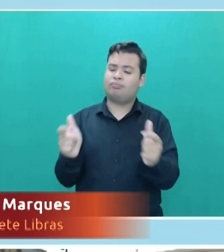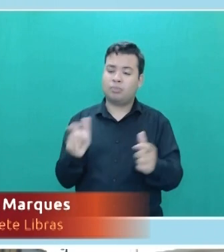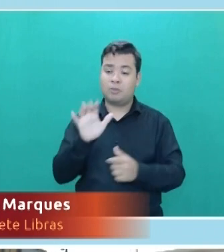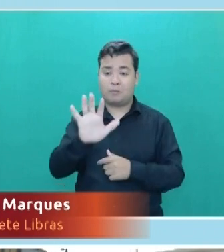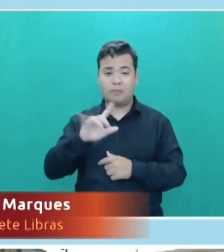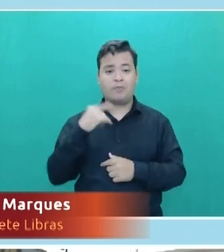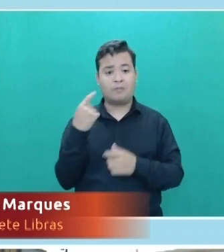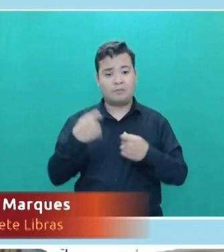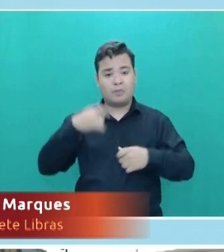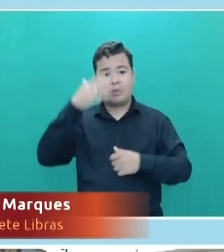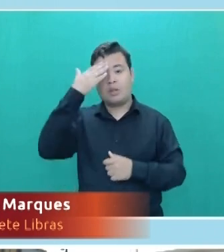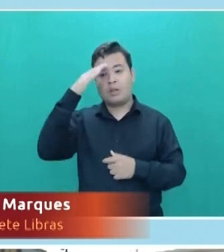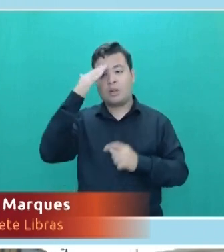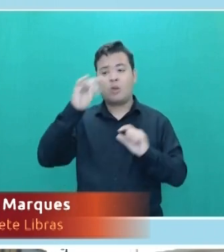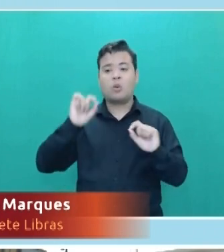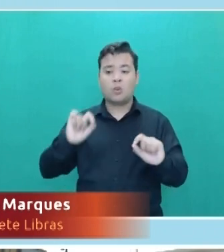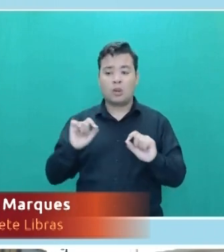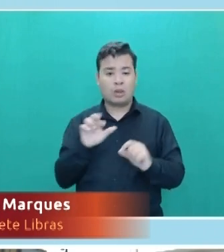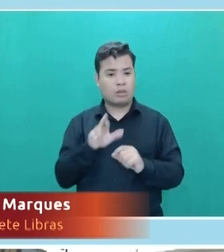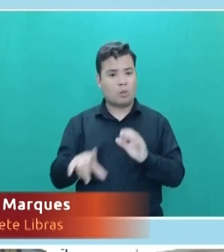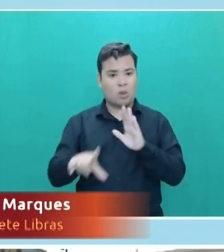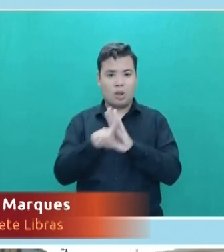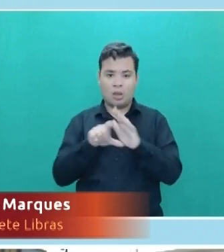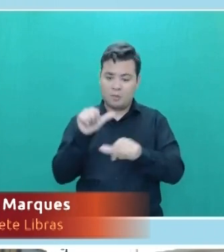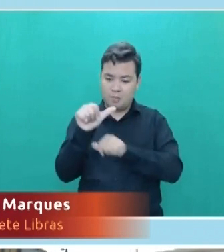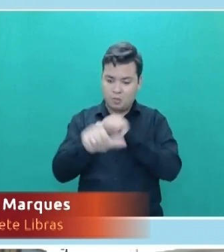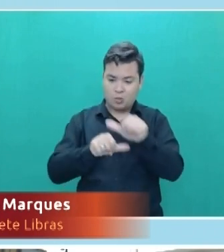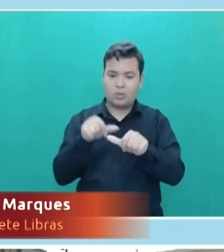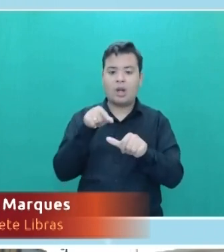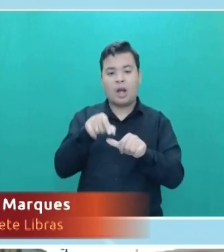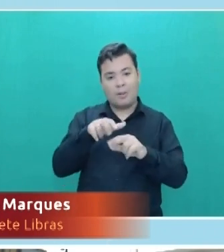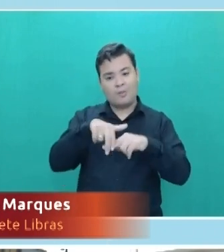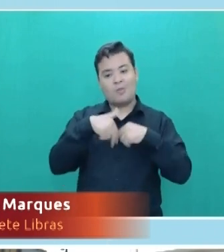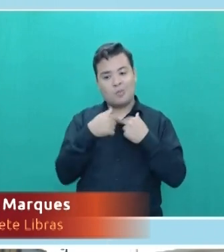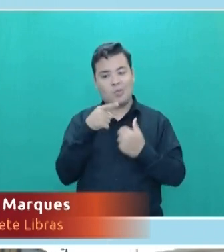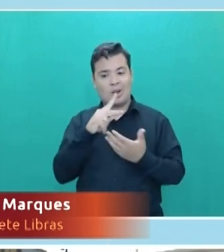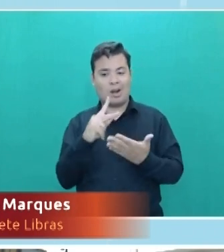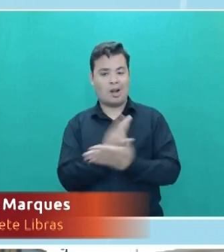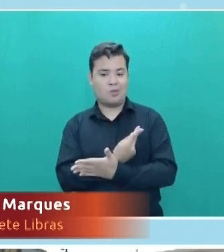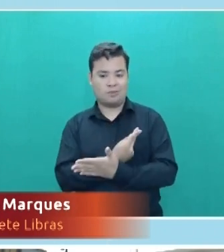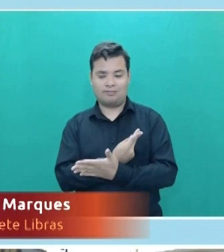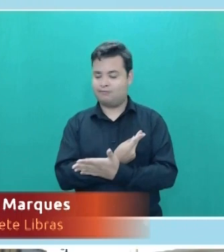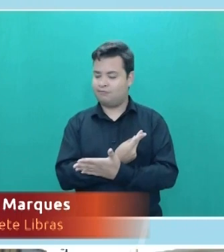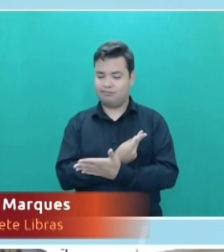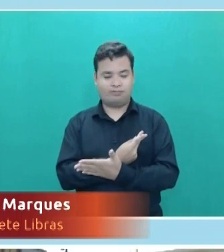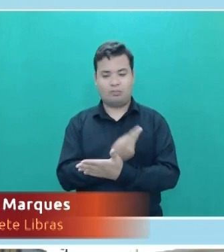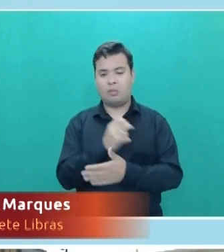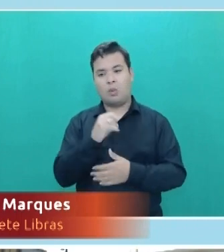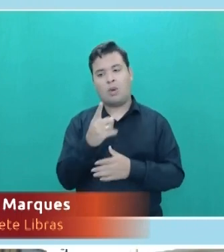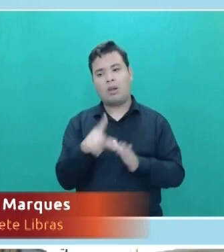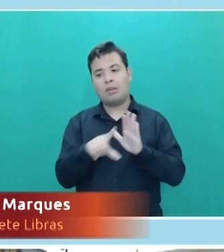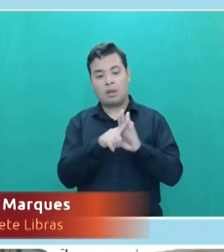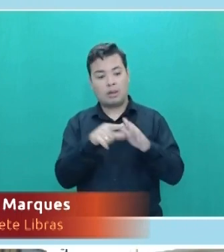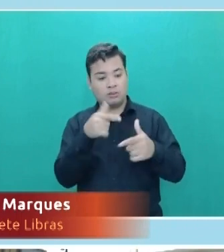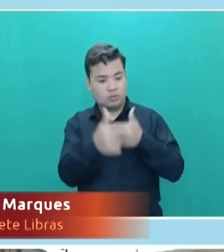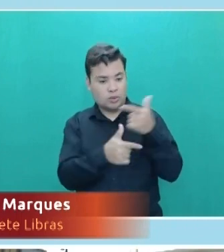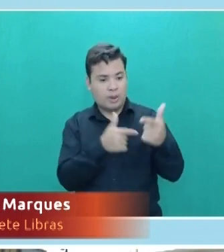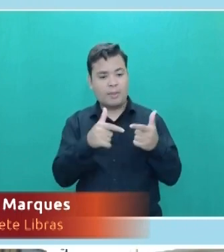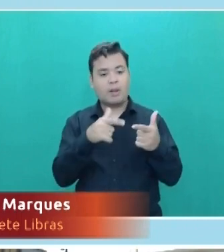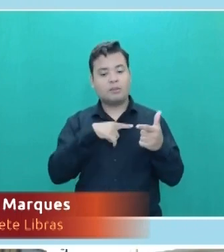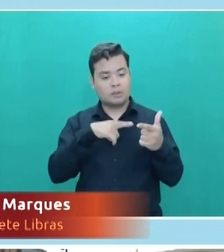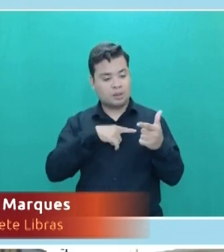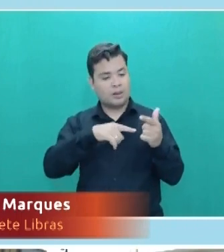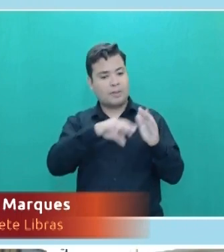de que não é a mudança na legislação trabalhista, não é a retirada de direitos trabalhistas que vai fazer